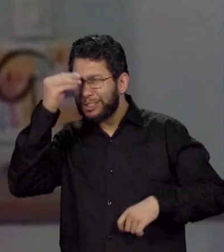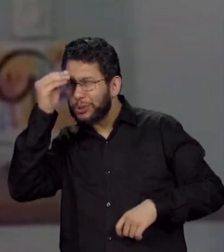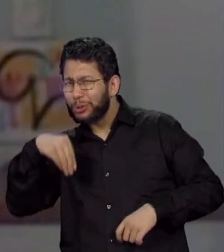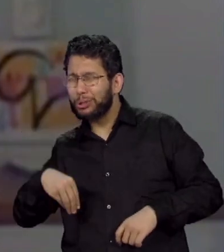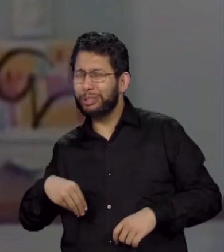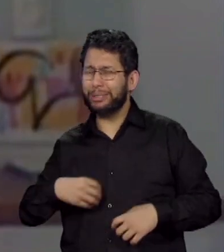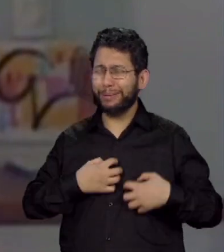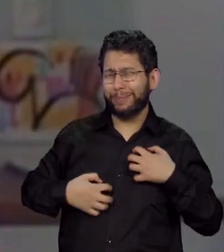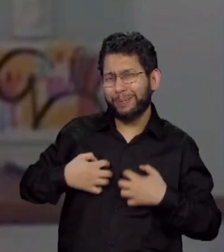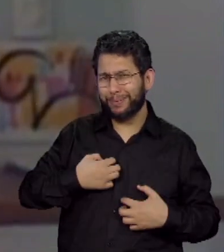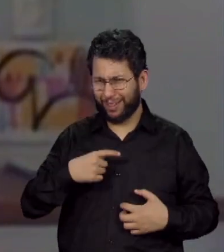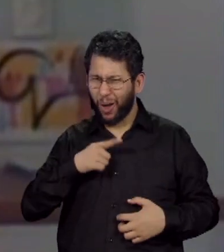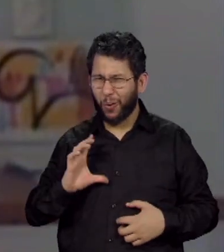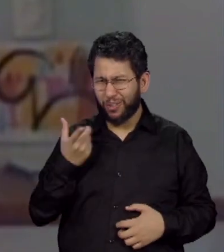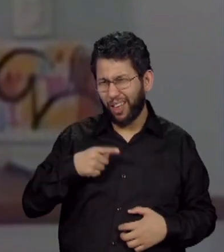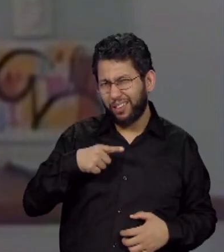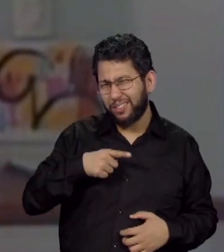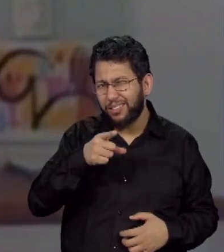em desistir.